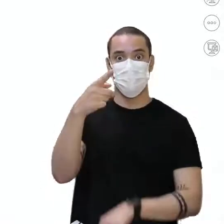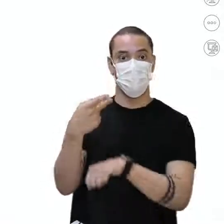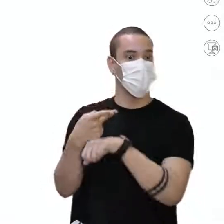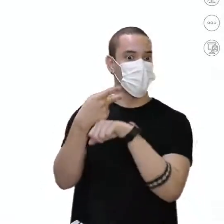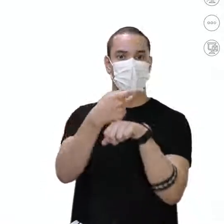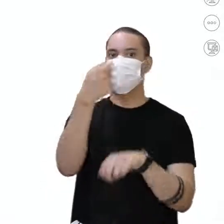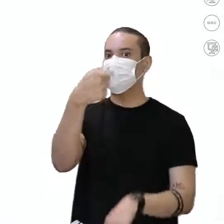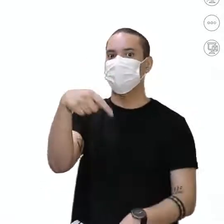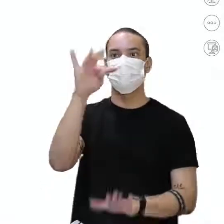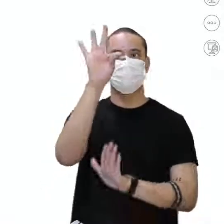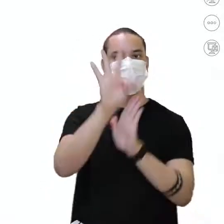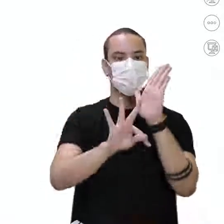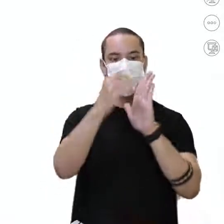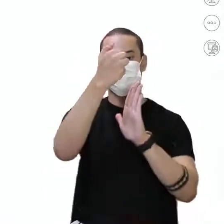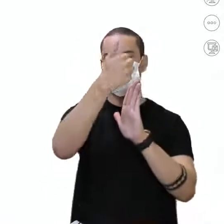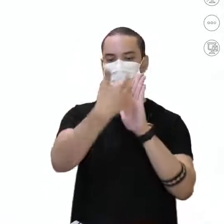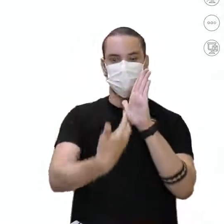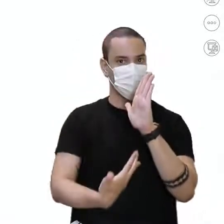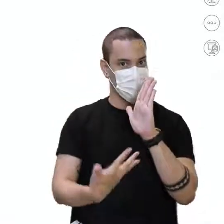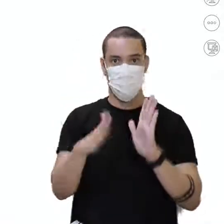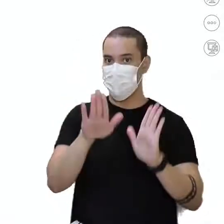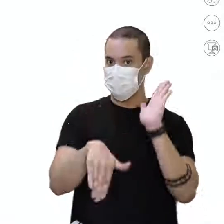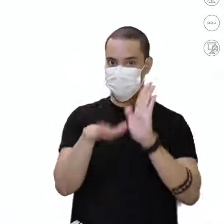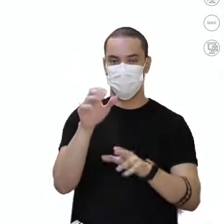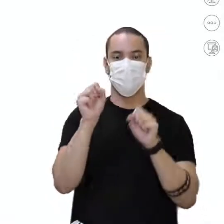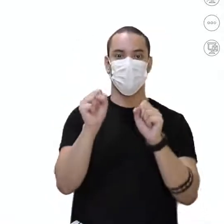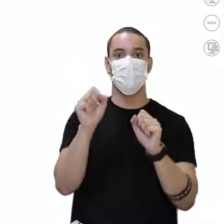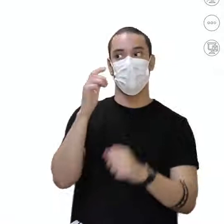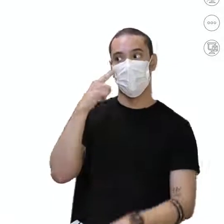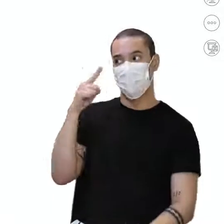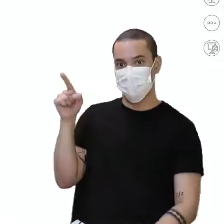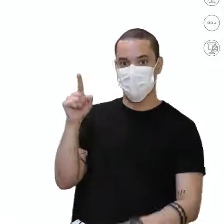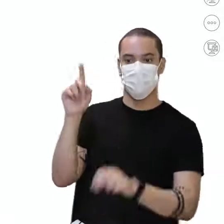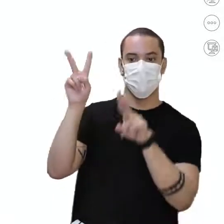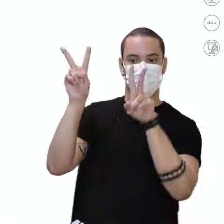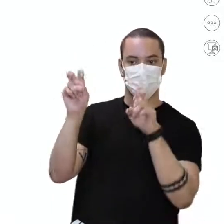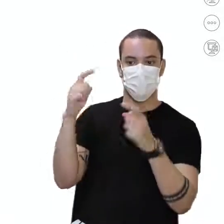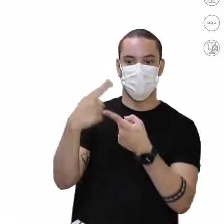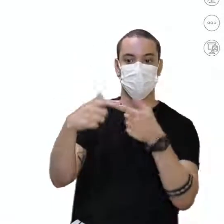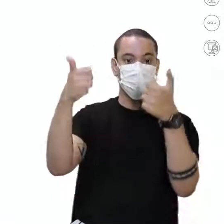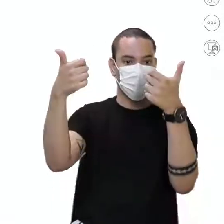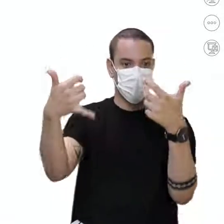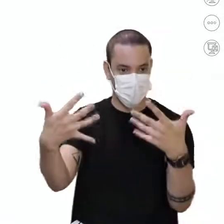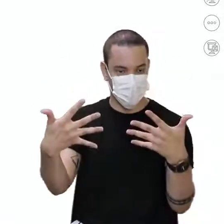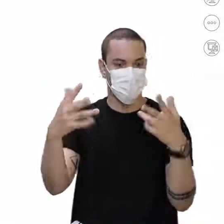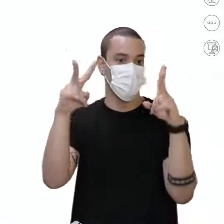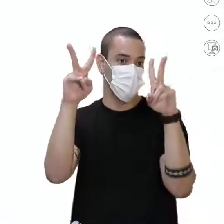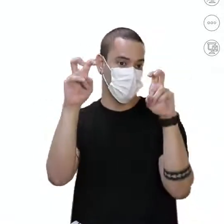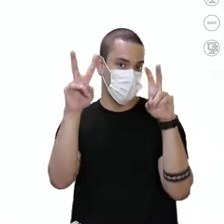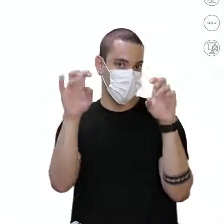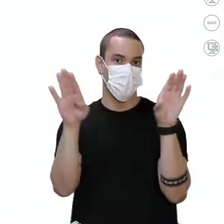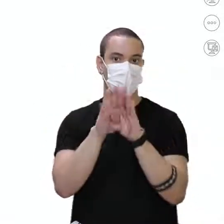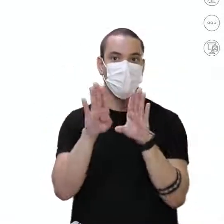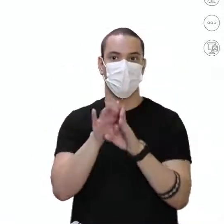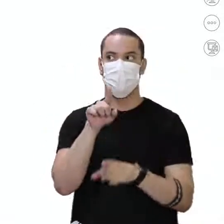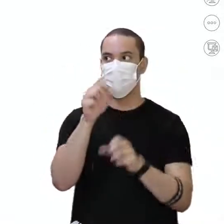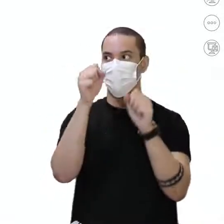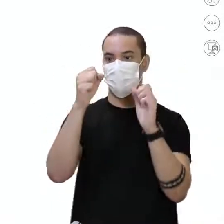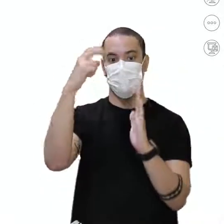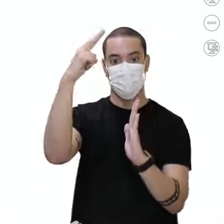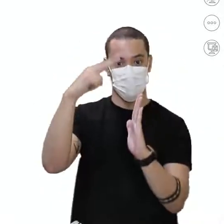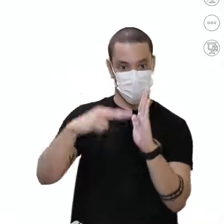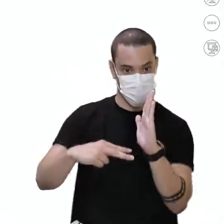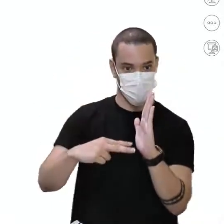procurando. Nem precisa ler o texto todo, então prestar bastante atenção no título, onde ele diz, inclusive, o tema do texto que você vai